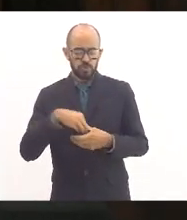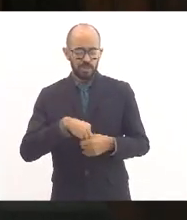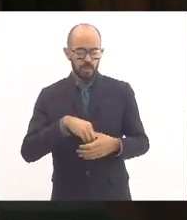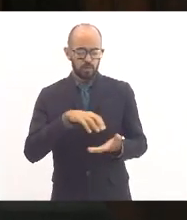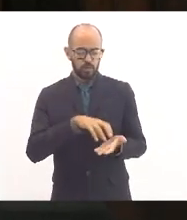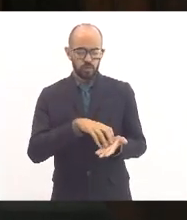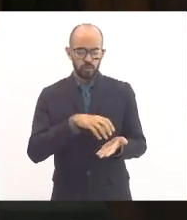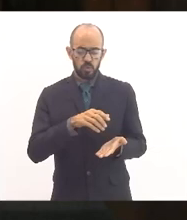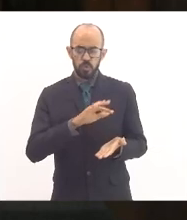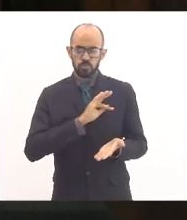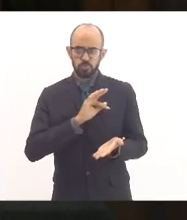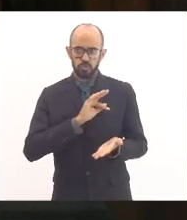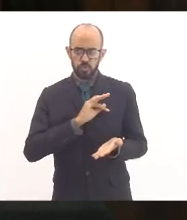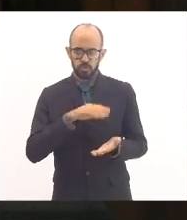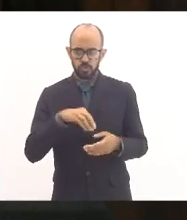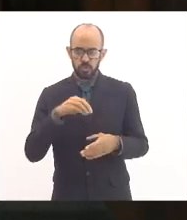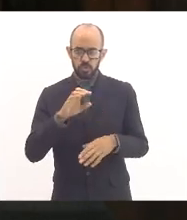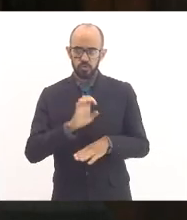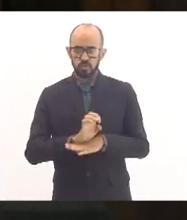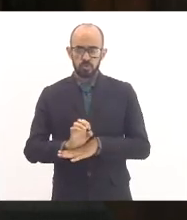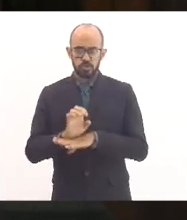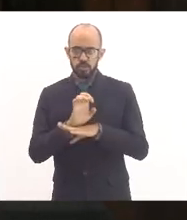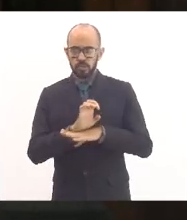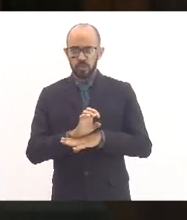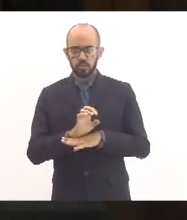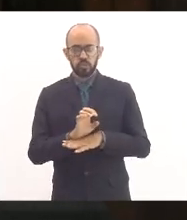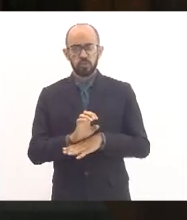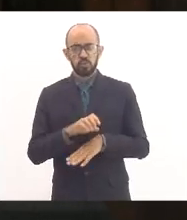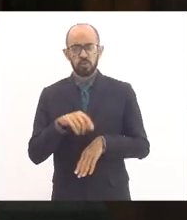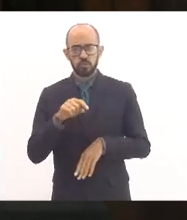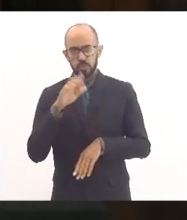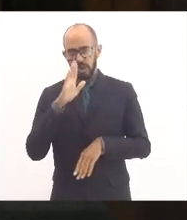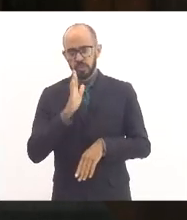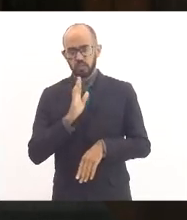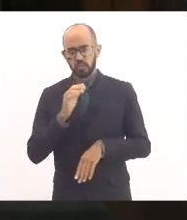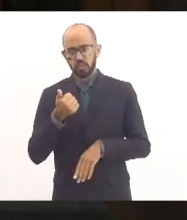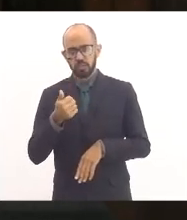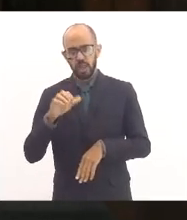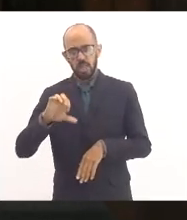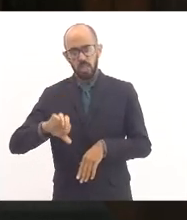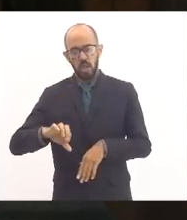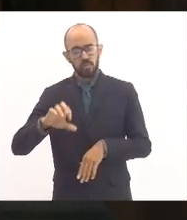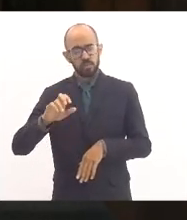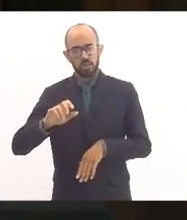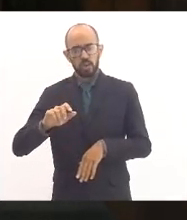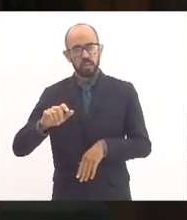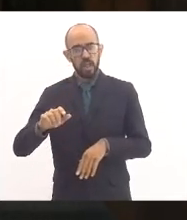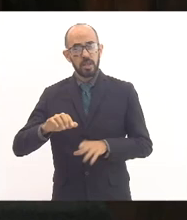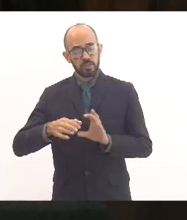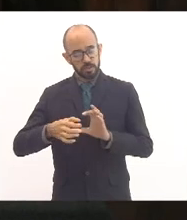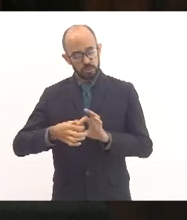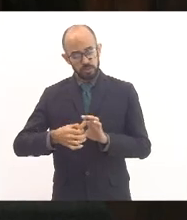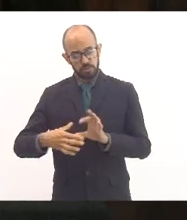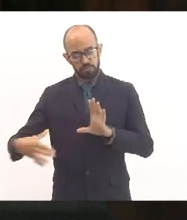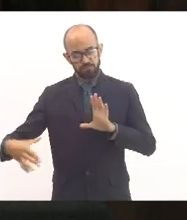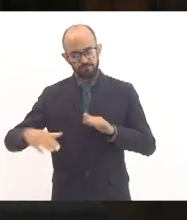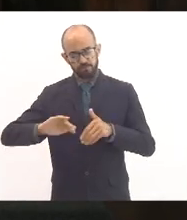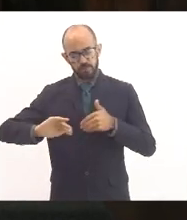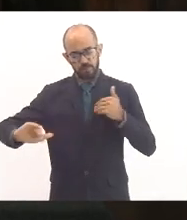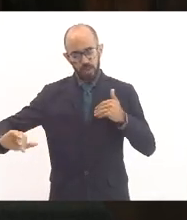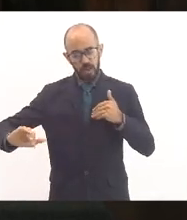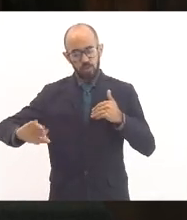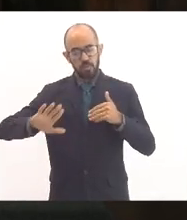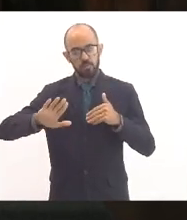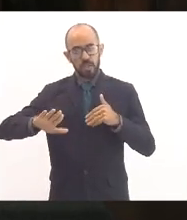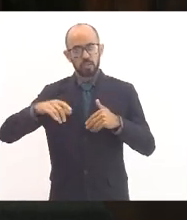é dos Estados da Federação 19 deles já não estão mais mas esse nem é o nosso